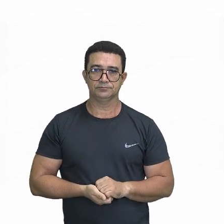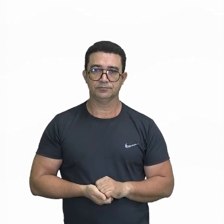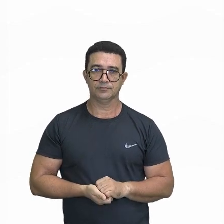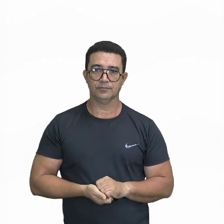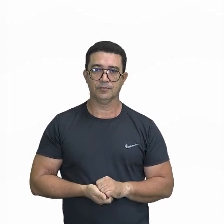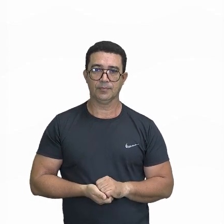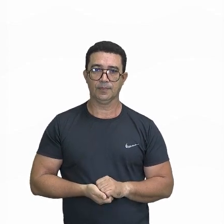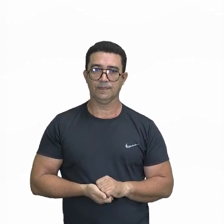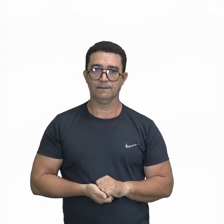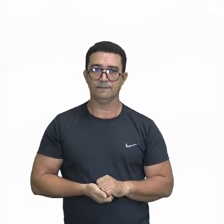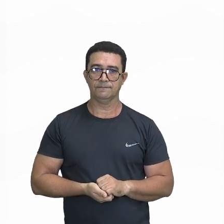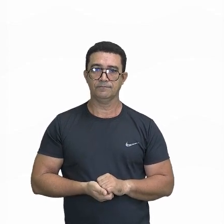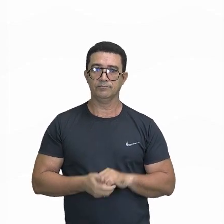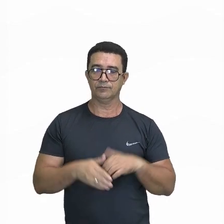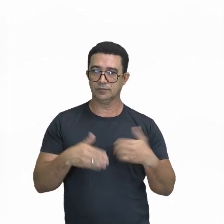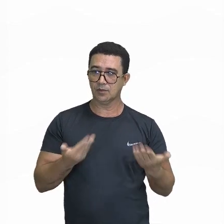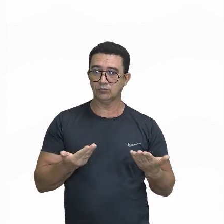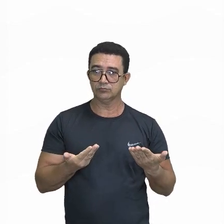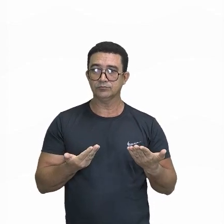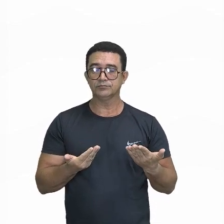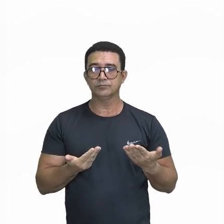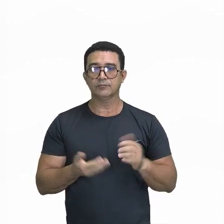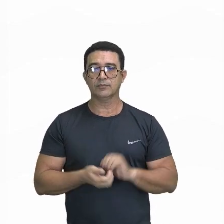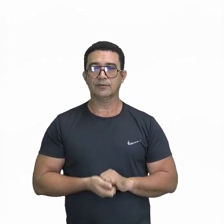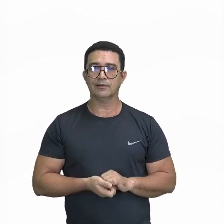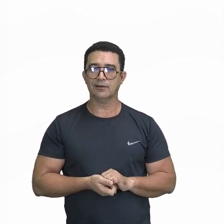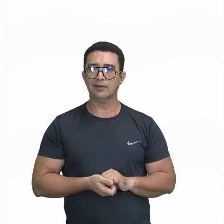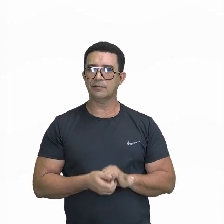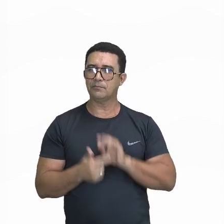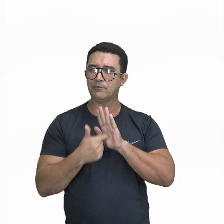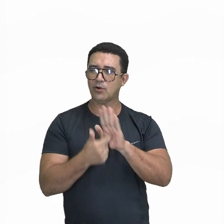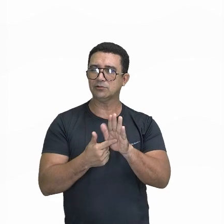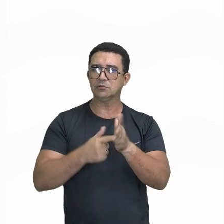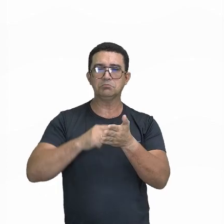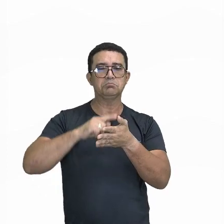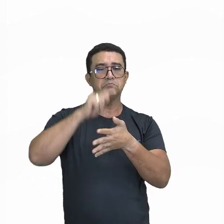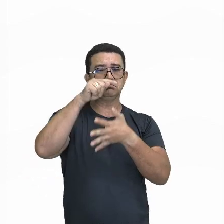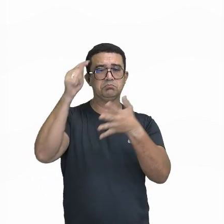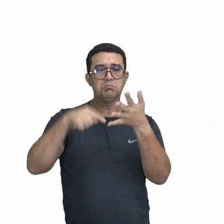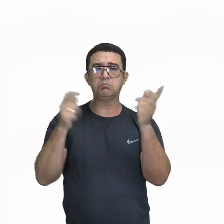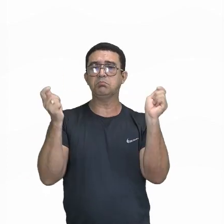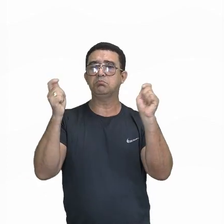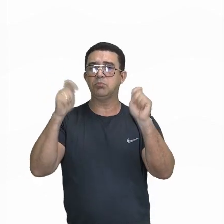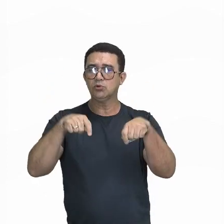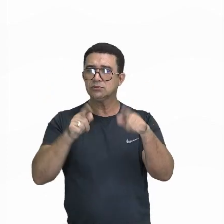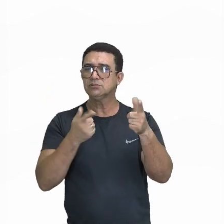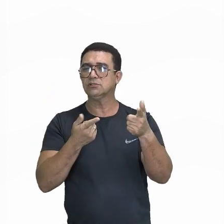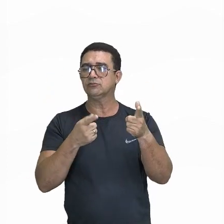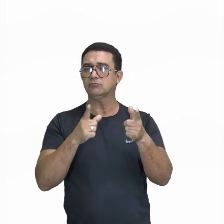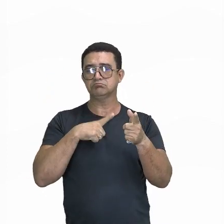prendendo tão somente à forma original, mas dando uma infinidade de possibilidades para a criação de